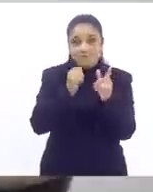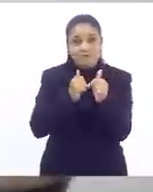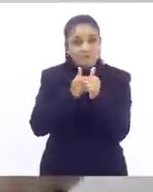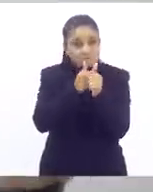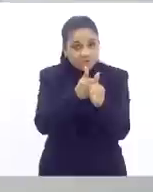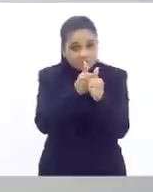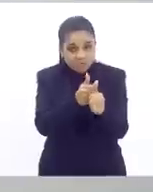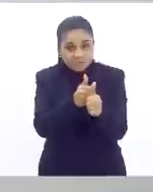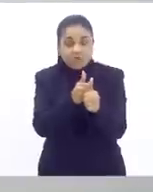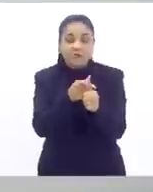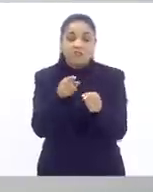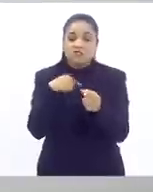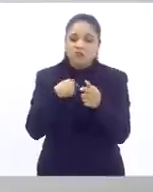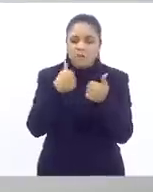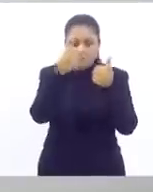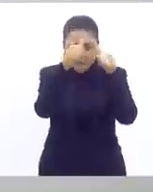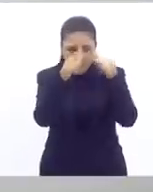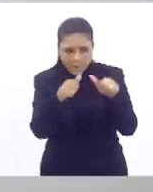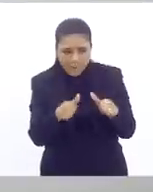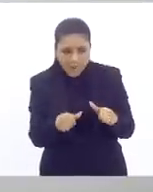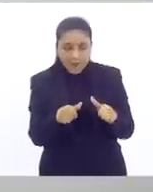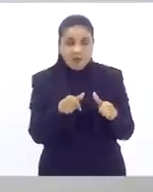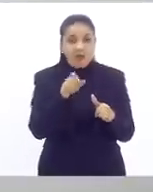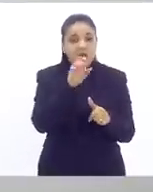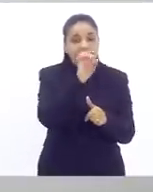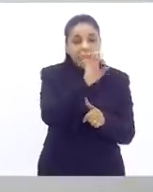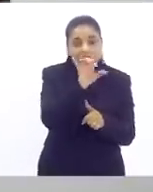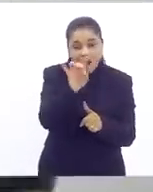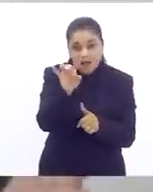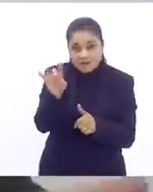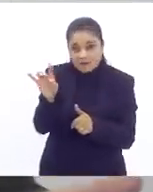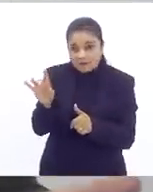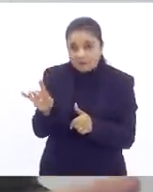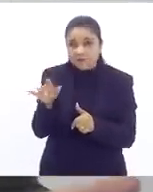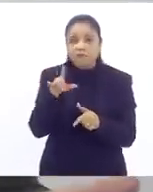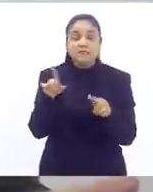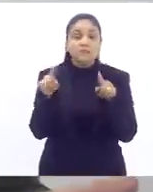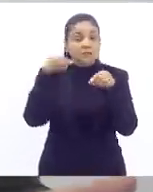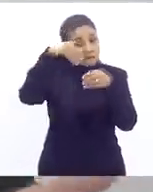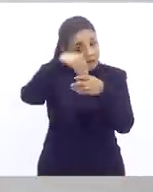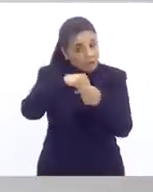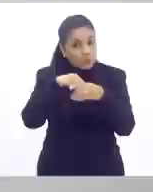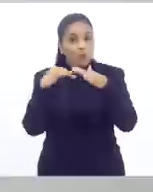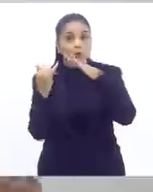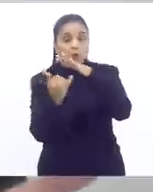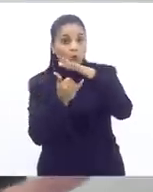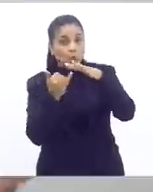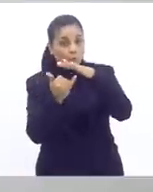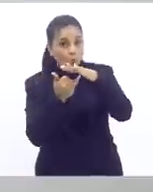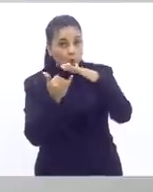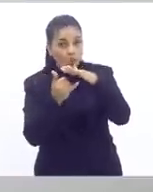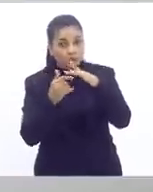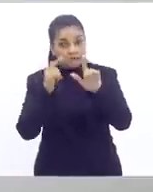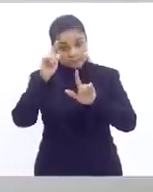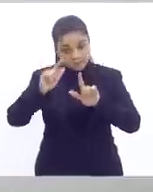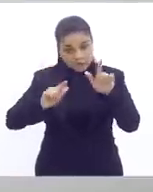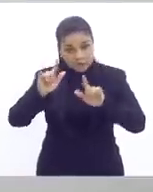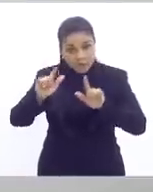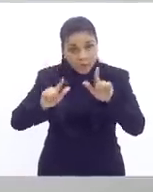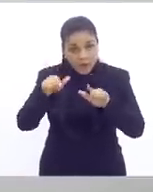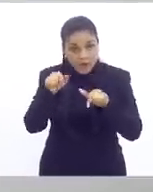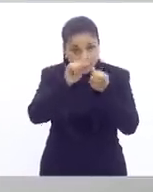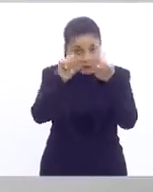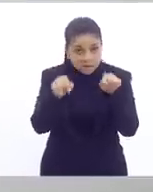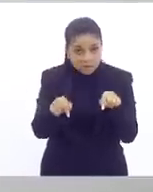do que tá sendo feito a gente vai verificar mas tem que ver também dentro do próprio órgão de vocês porque quando é ativo a solução